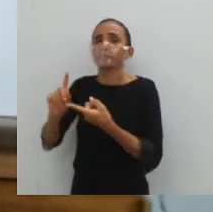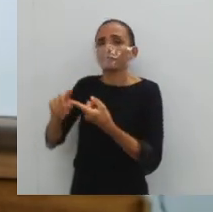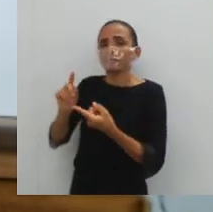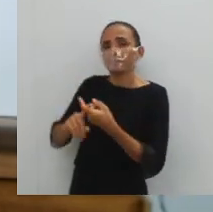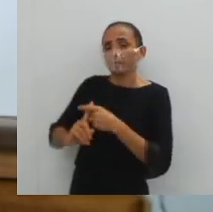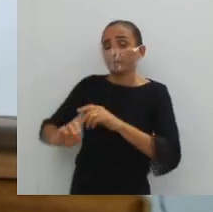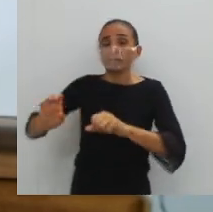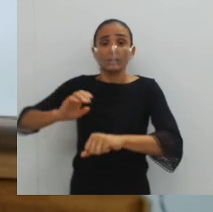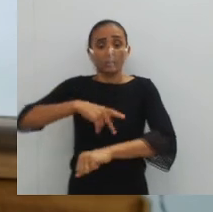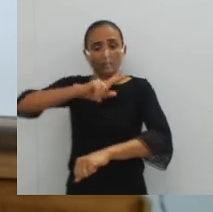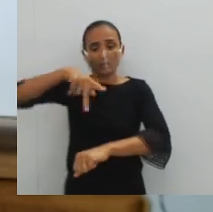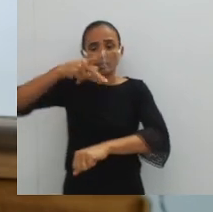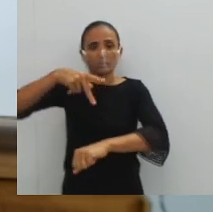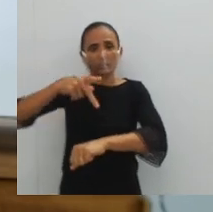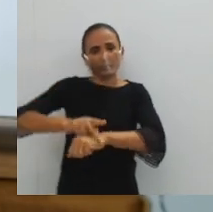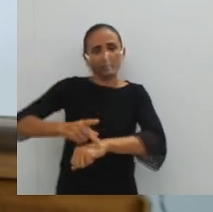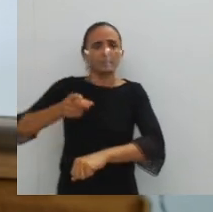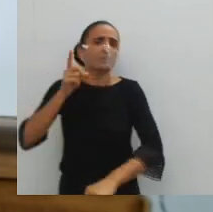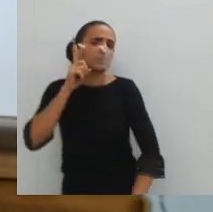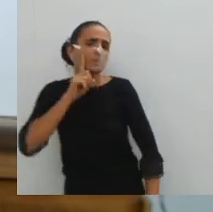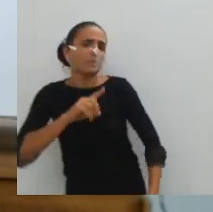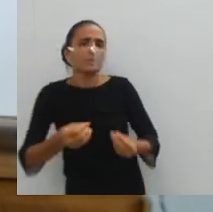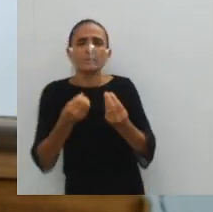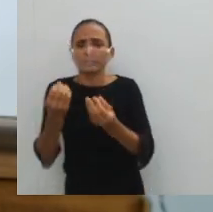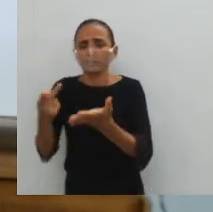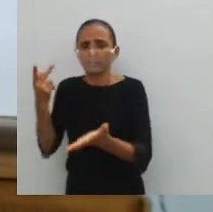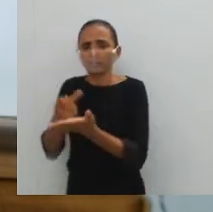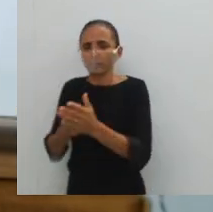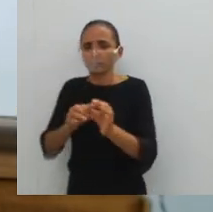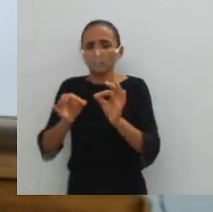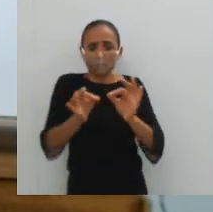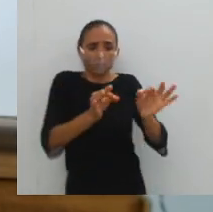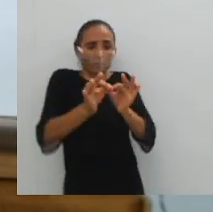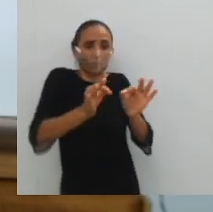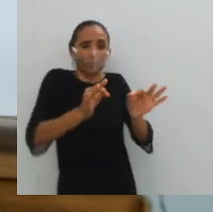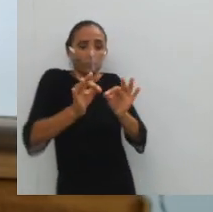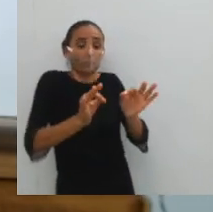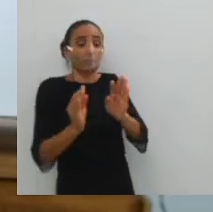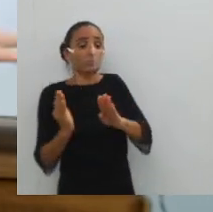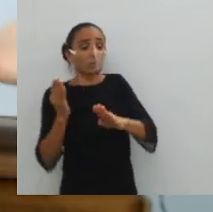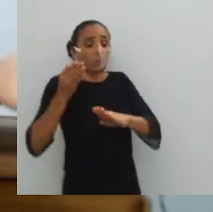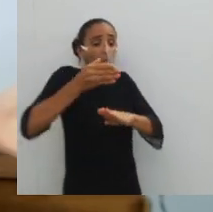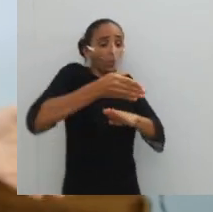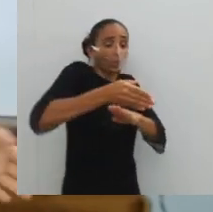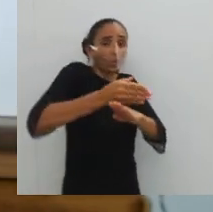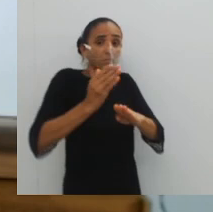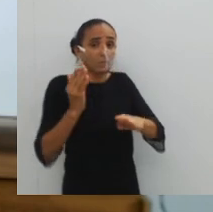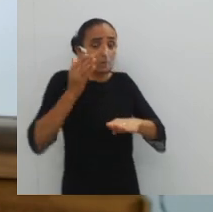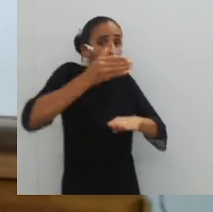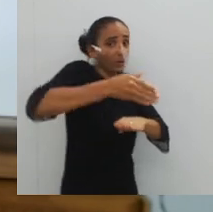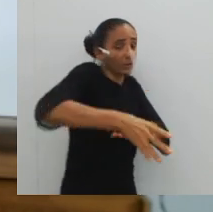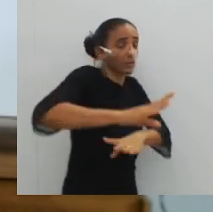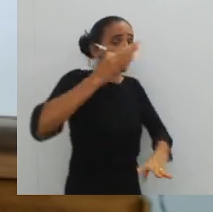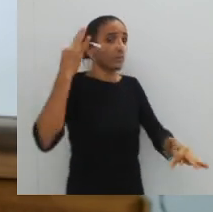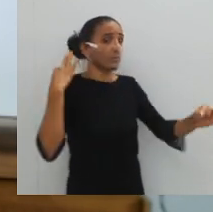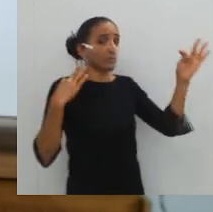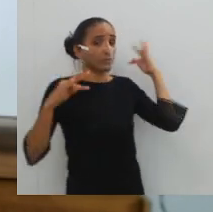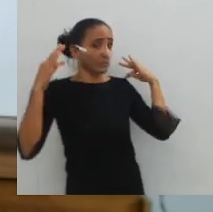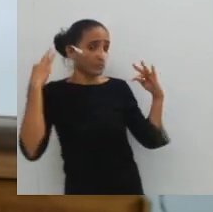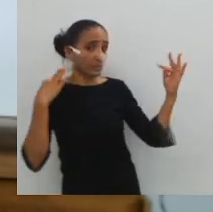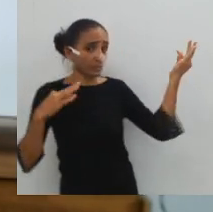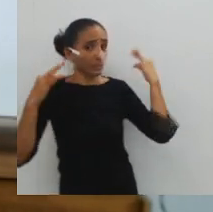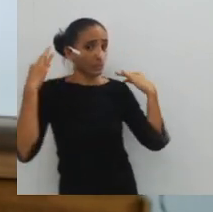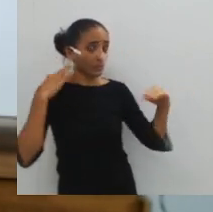Um país, por exemplo, como os Estados Unidos, controla quem entra no seu território, seja ele para turismo, qual for a